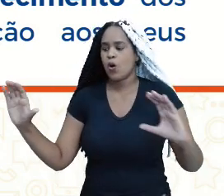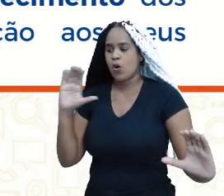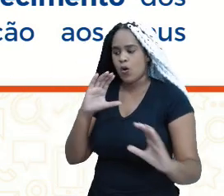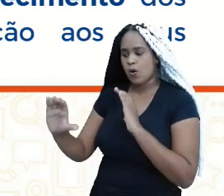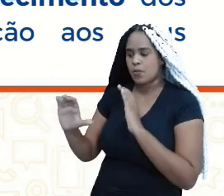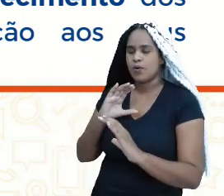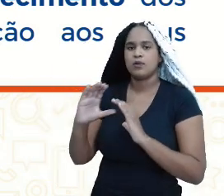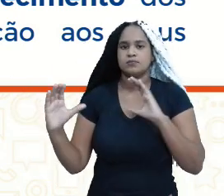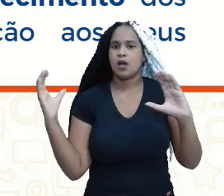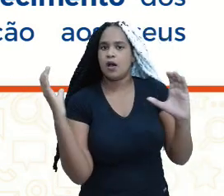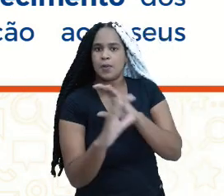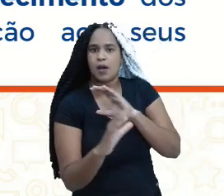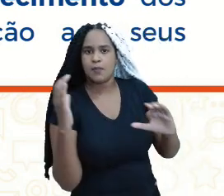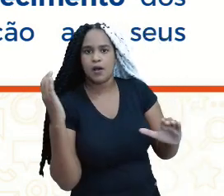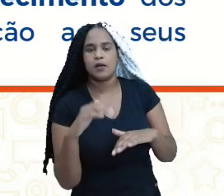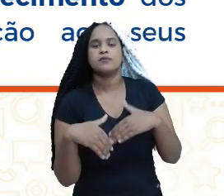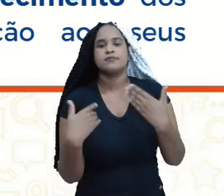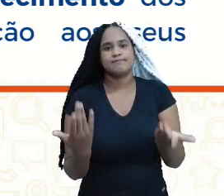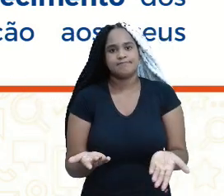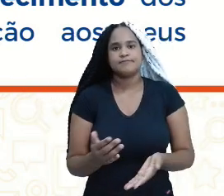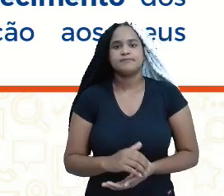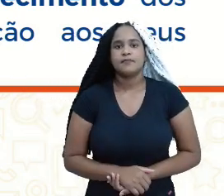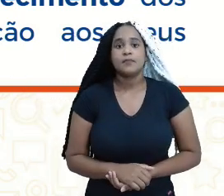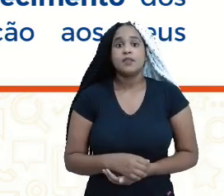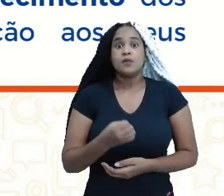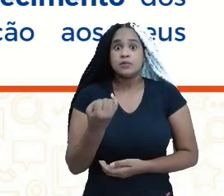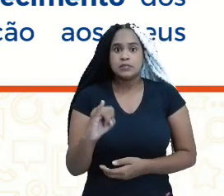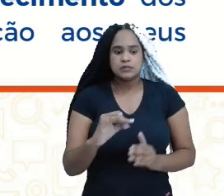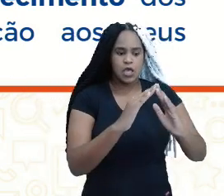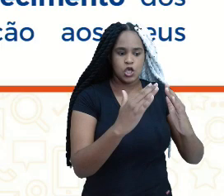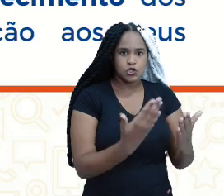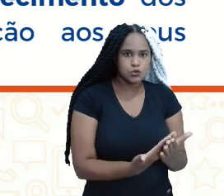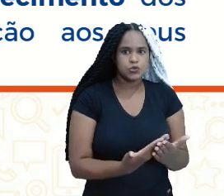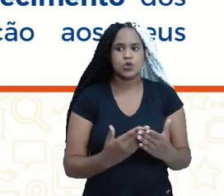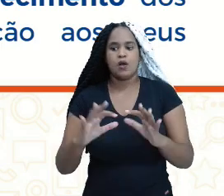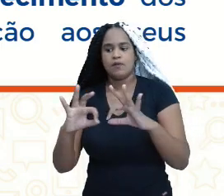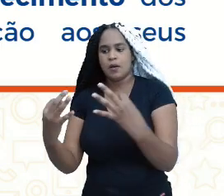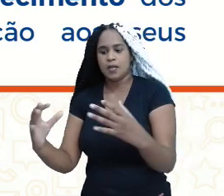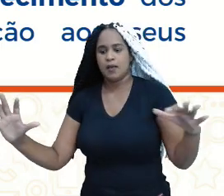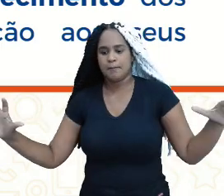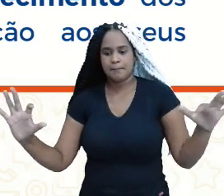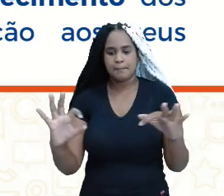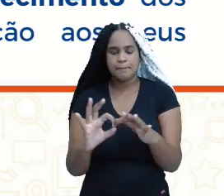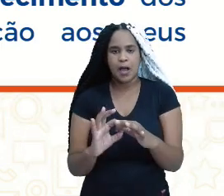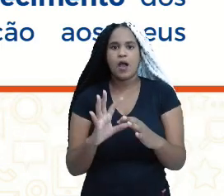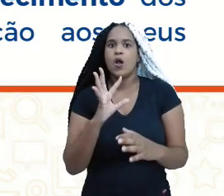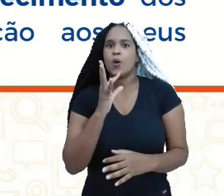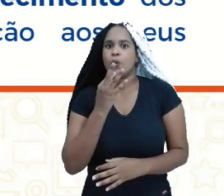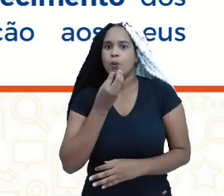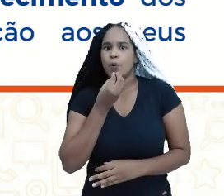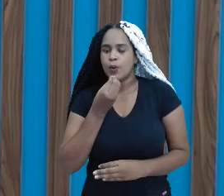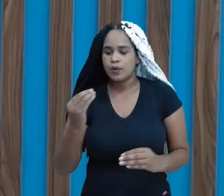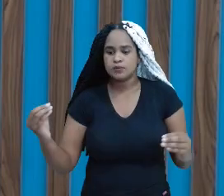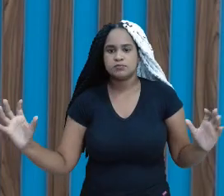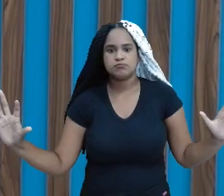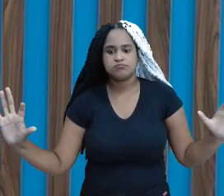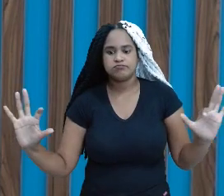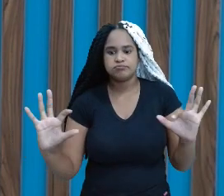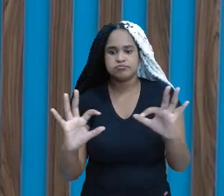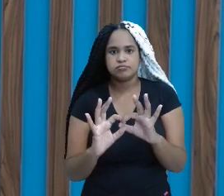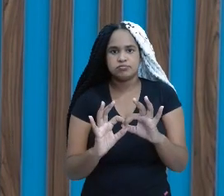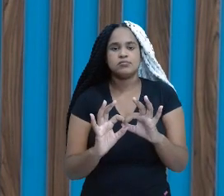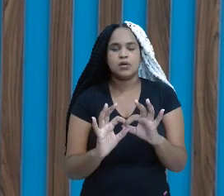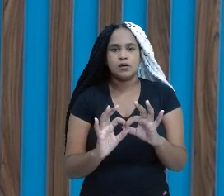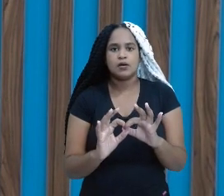Então, essa aproximação de conhecimentos diferentes e mais aprofundados sobre o desenvolvimento